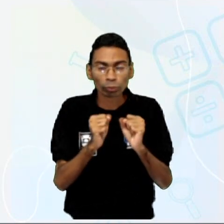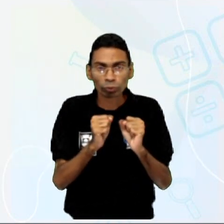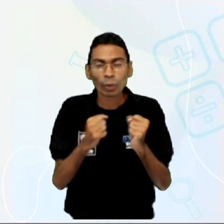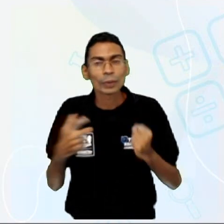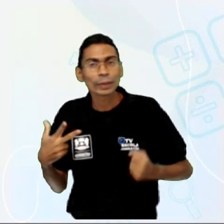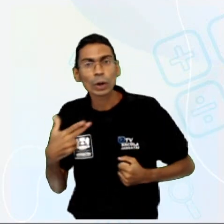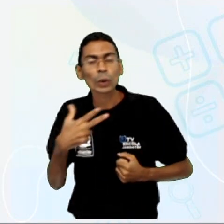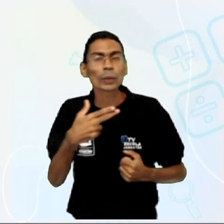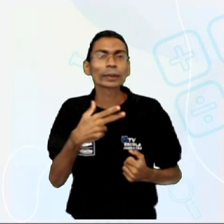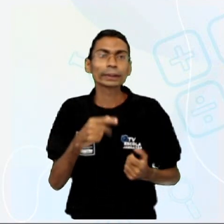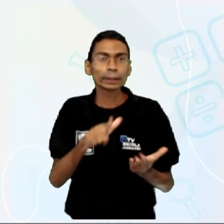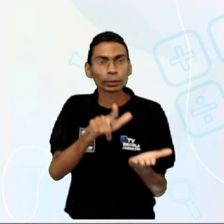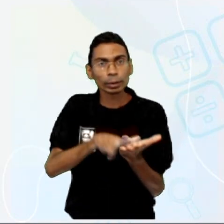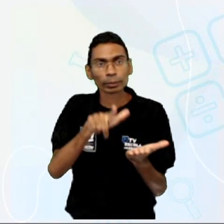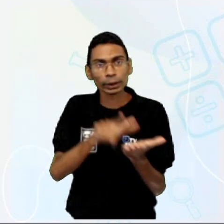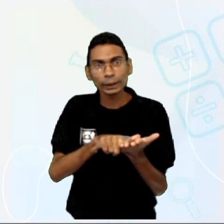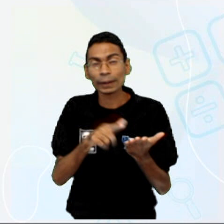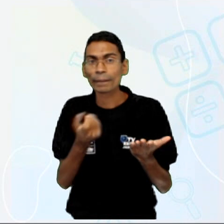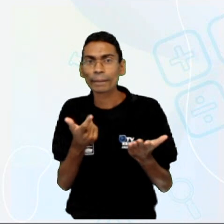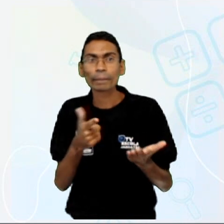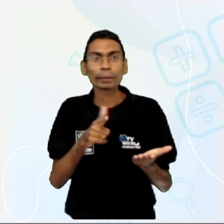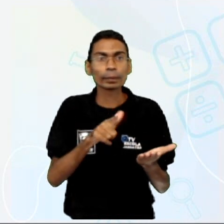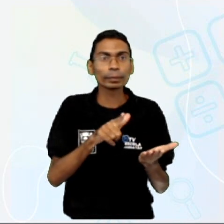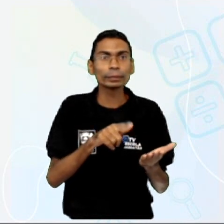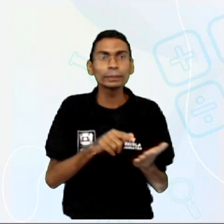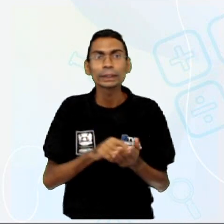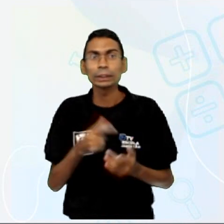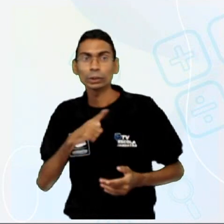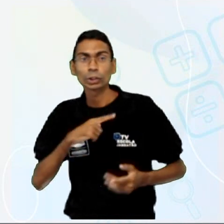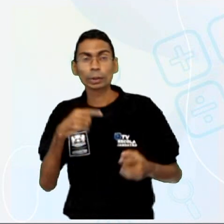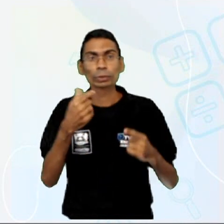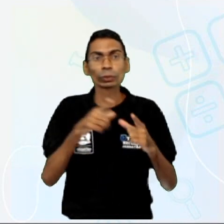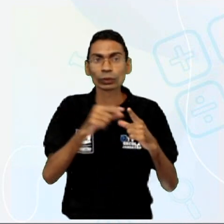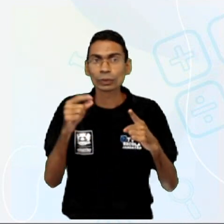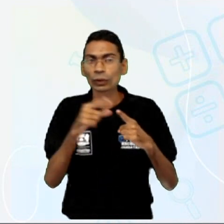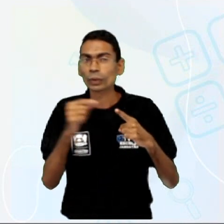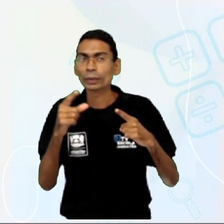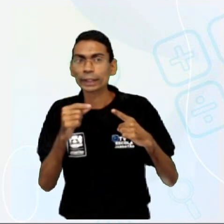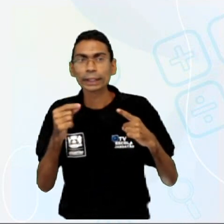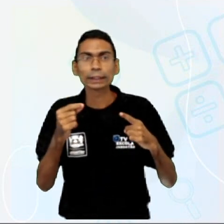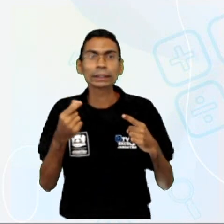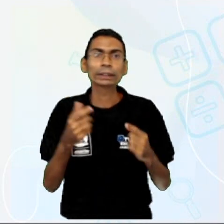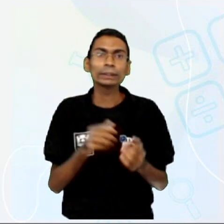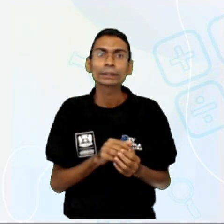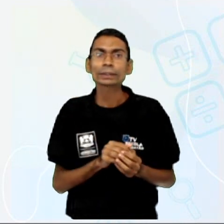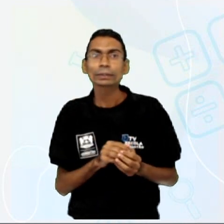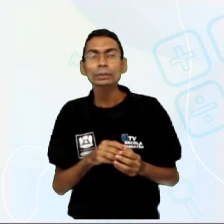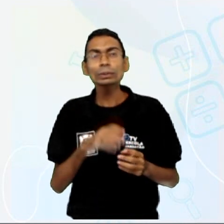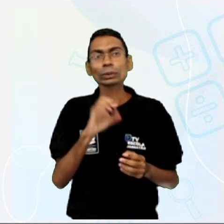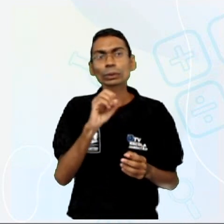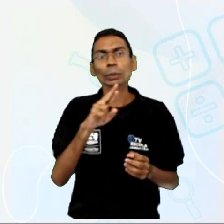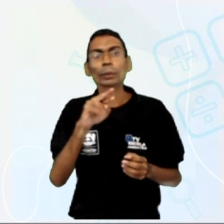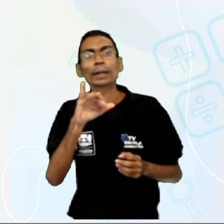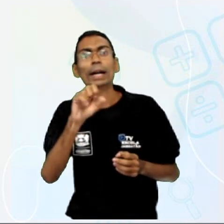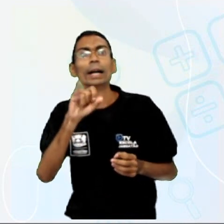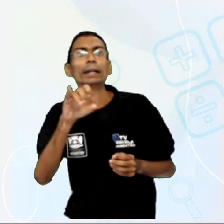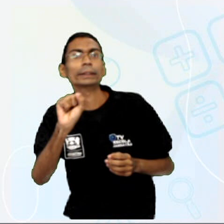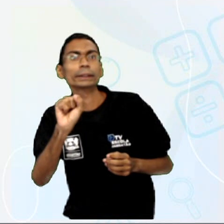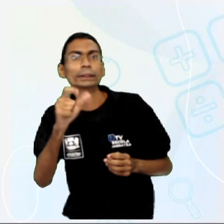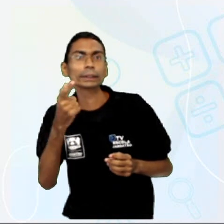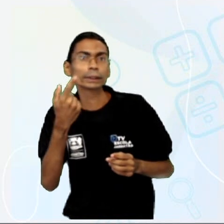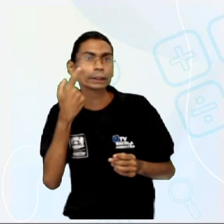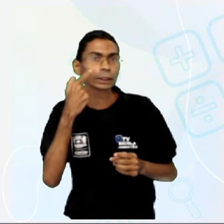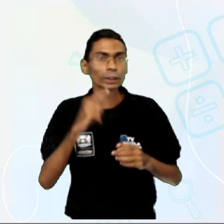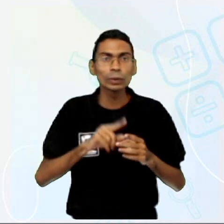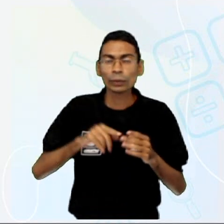aqui folhas, corais, flores, formas diferentes como um